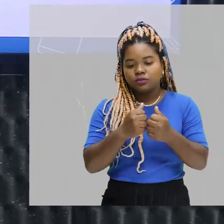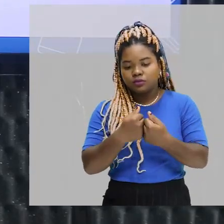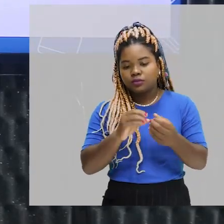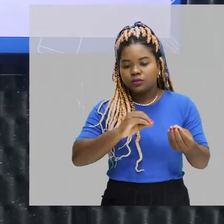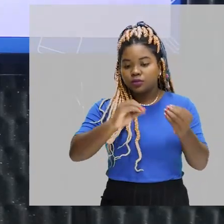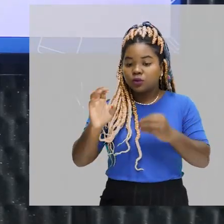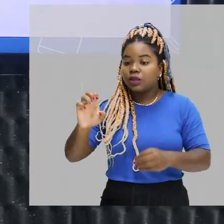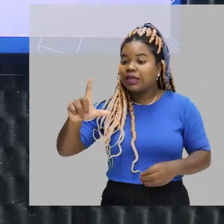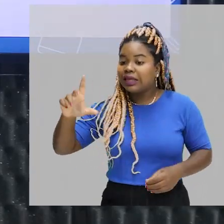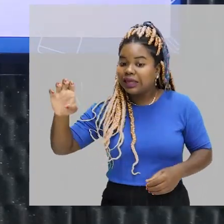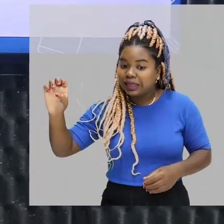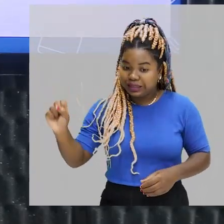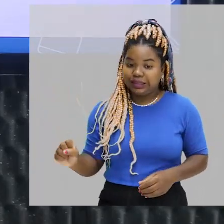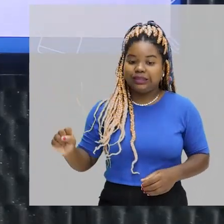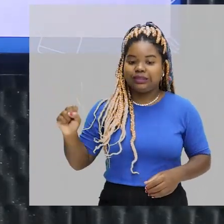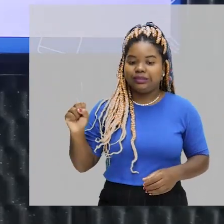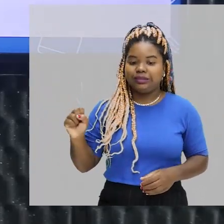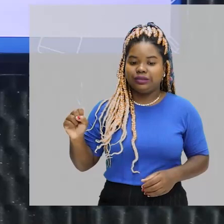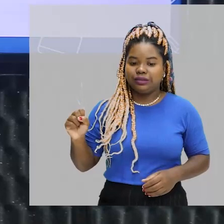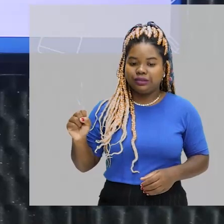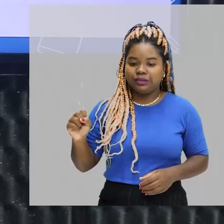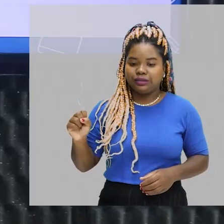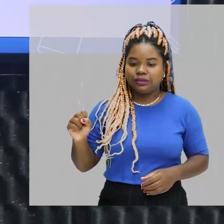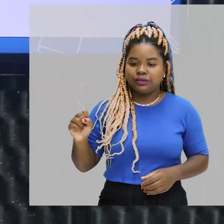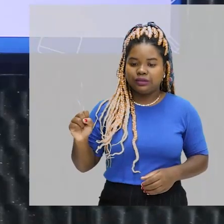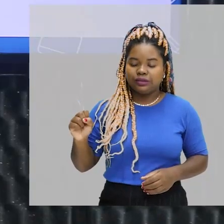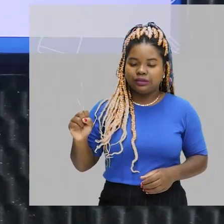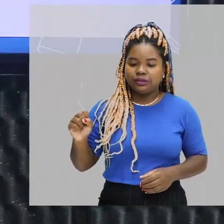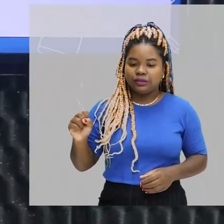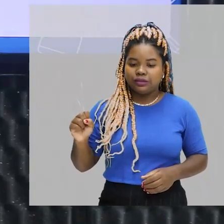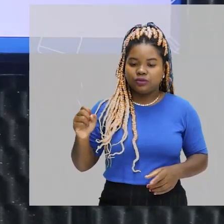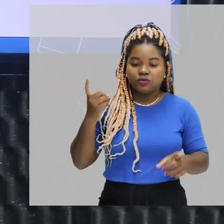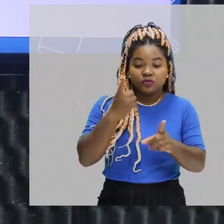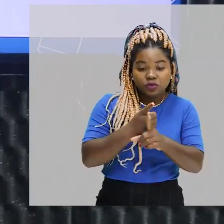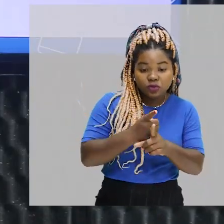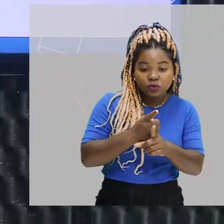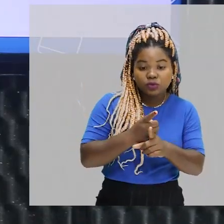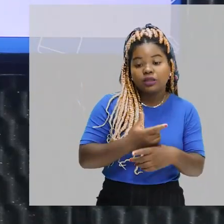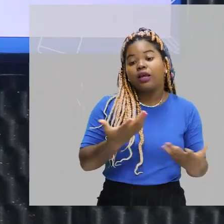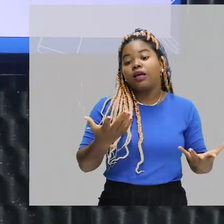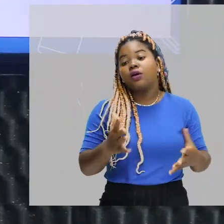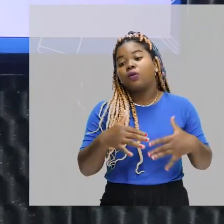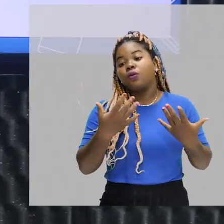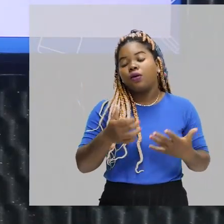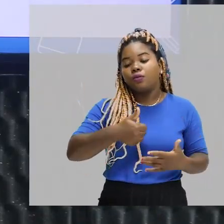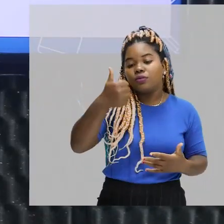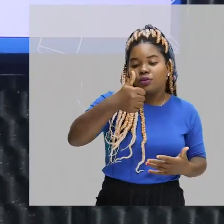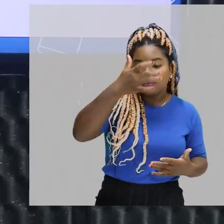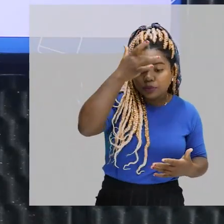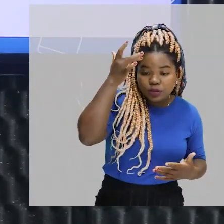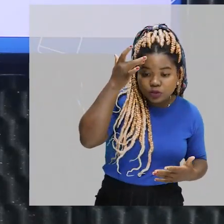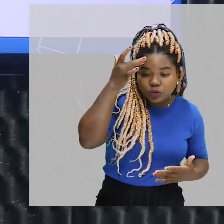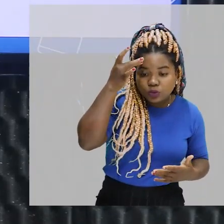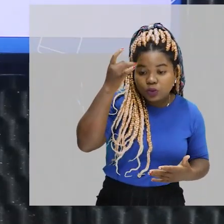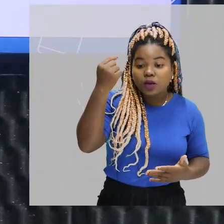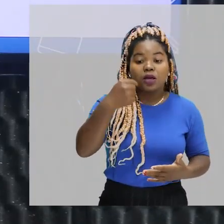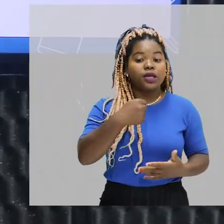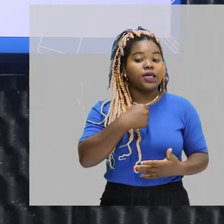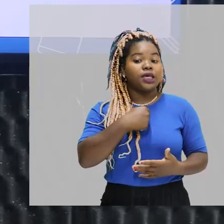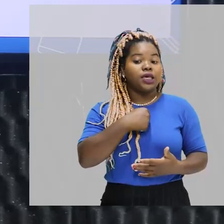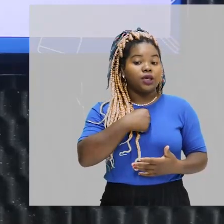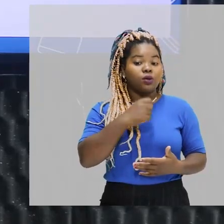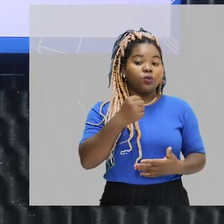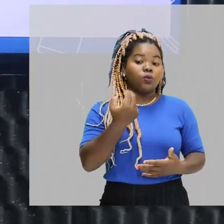colocar eles, entenderam? Quando eu vou descobrir qual é a pessoa. Primeira pessoa, eu.